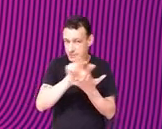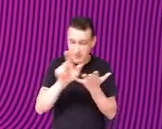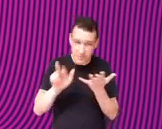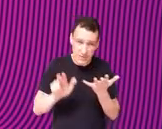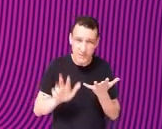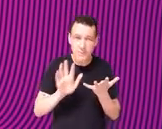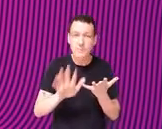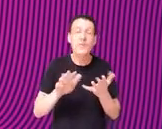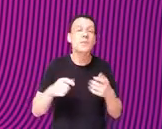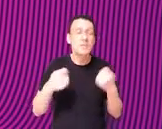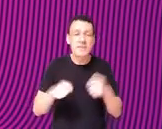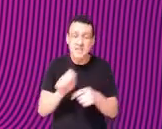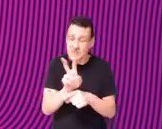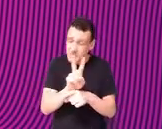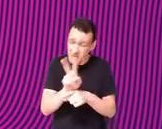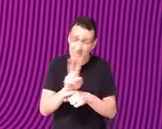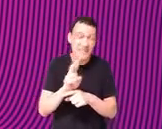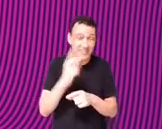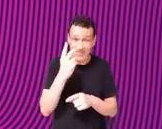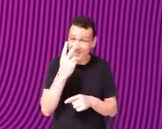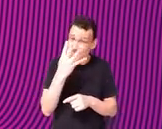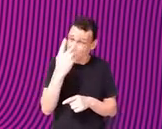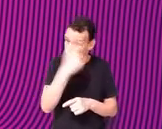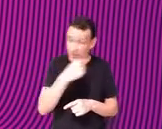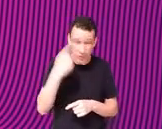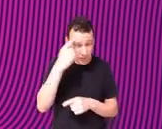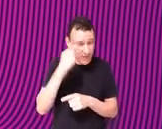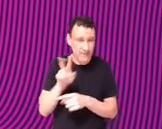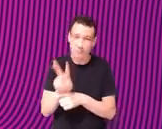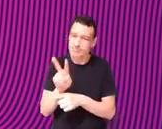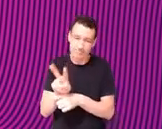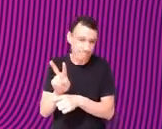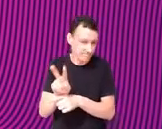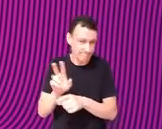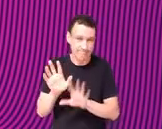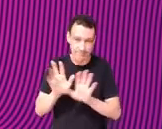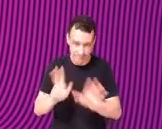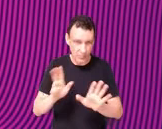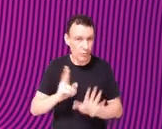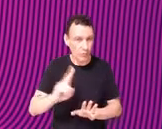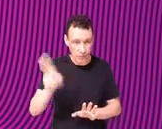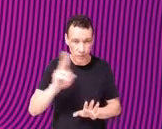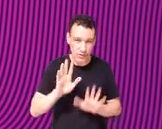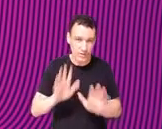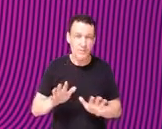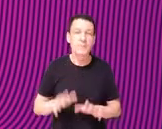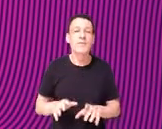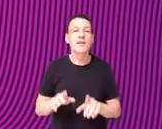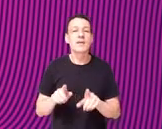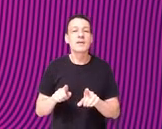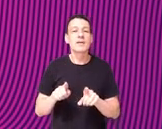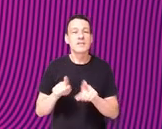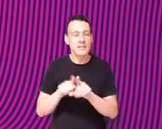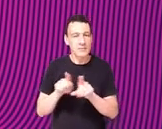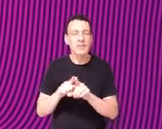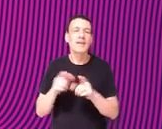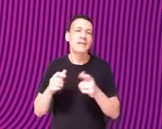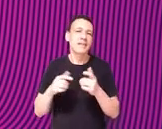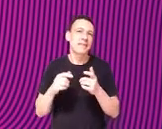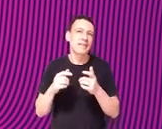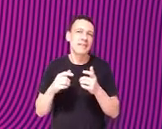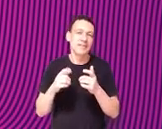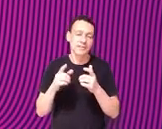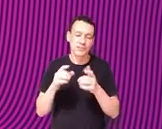monitorados 24 horas por dia, e comparámos com o grupo padrão, o grupo de terapia normal. E verificámos